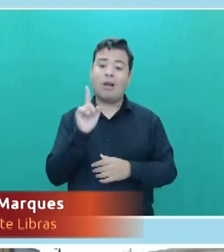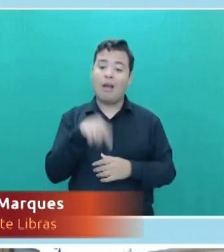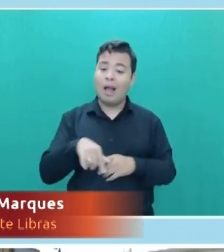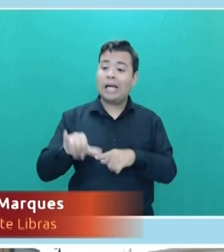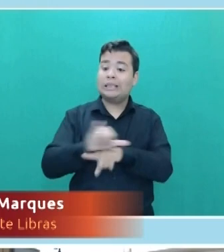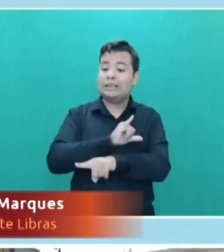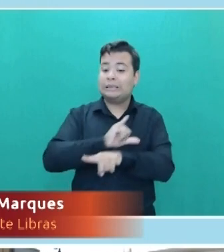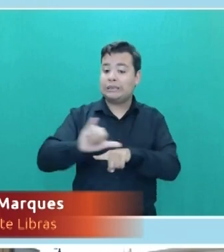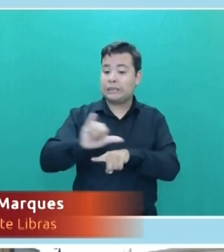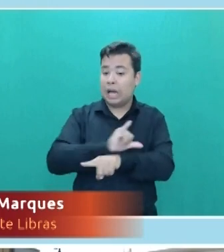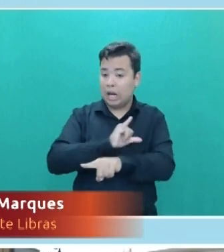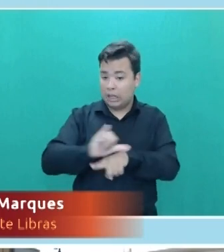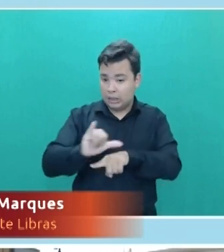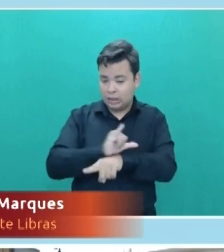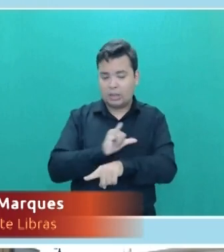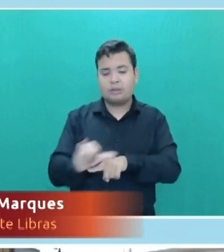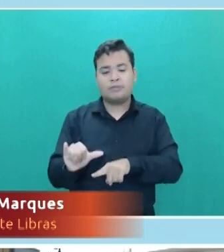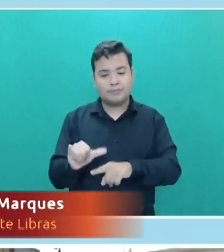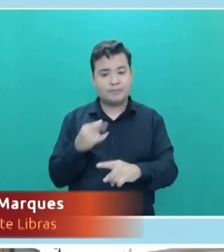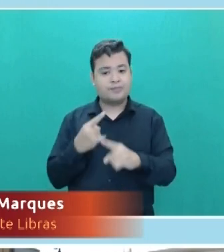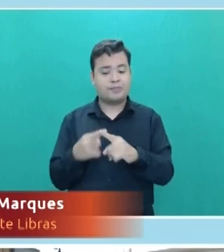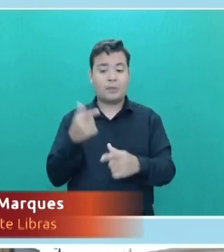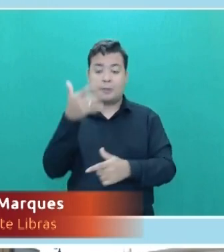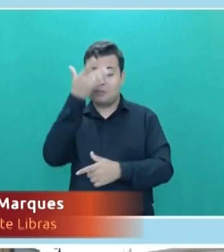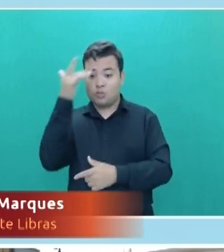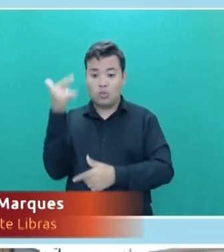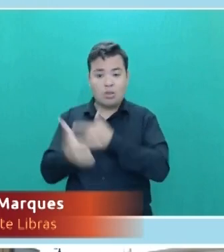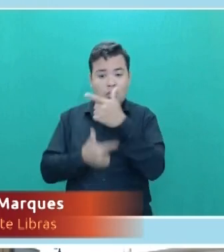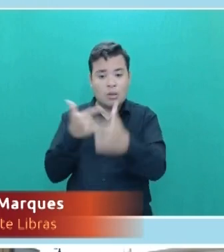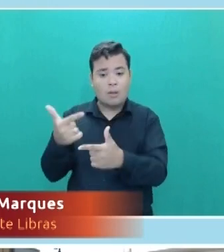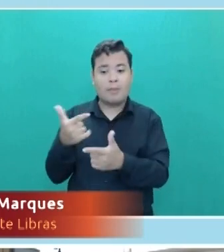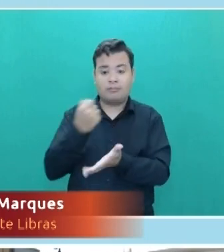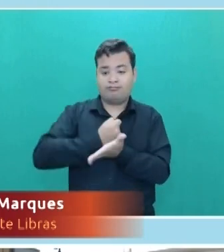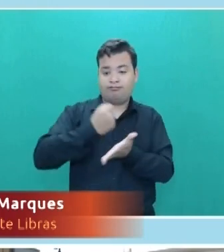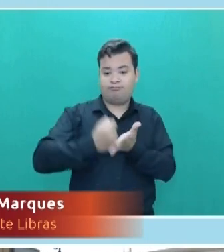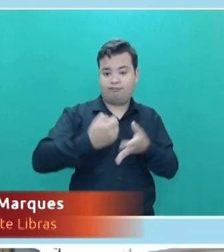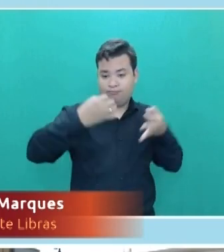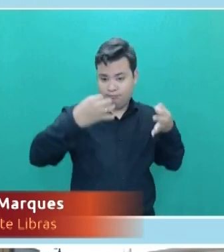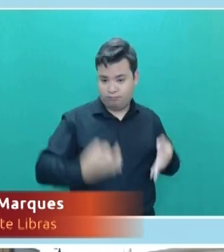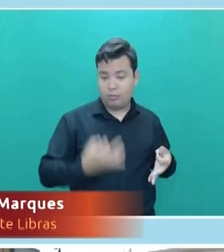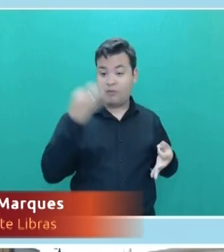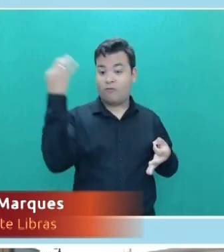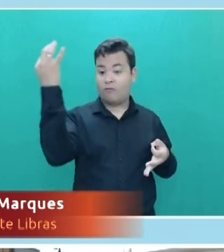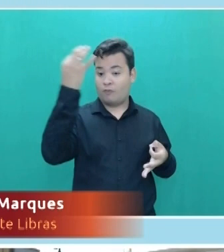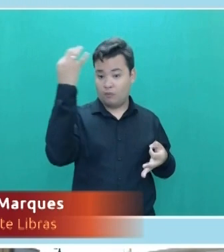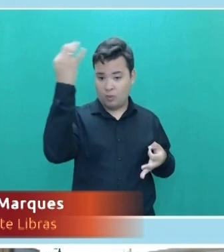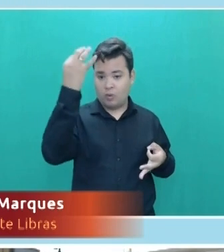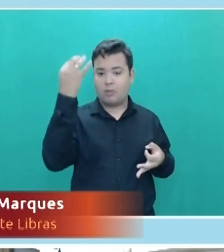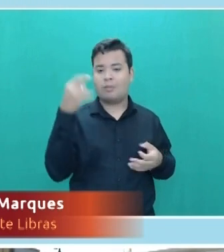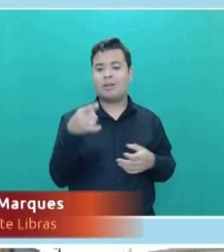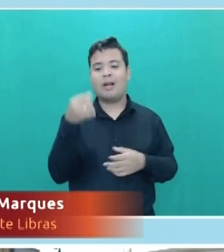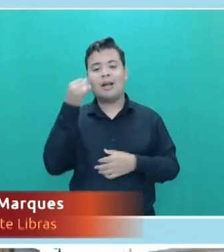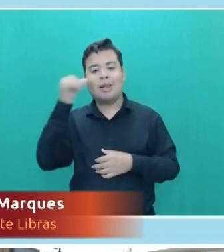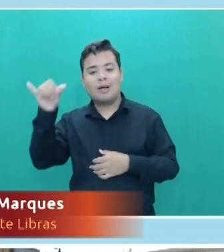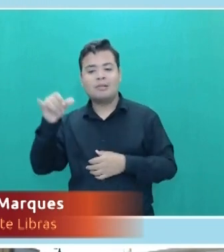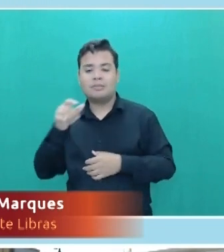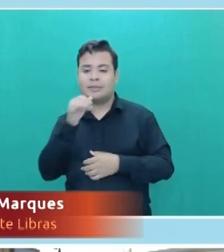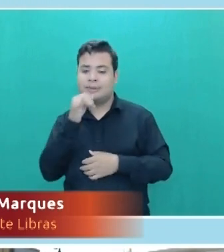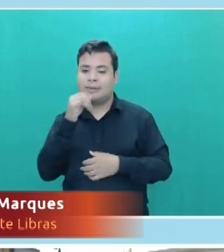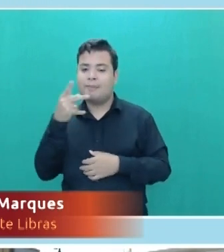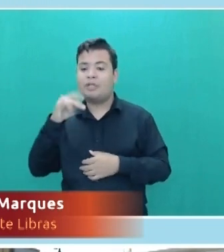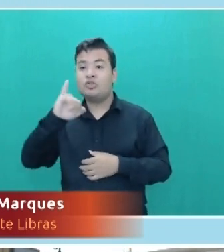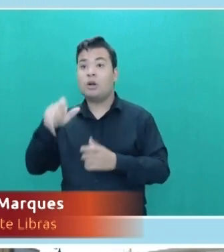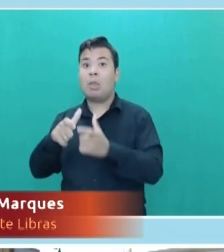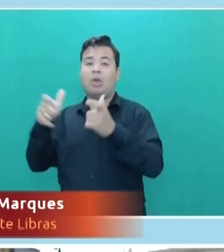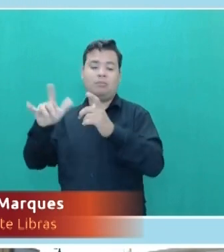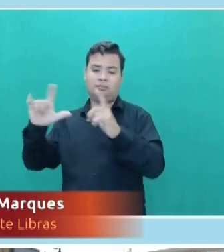busca toda pelo aumento de trabalhadores formalizados, para nós tentarmos diminuir essa questão do número de PJs e dos informais,